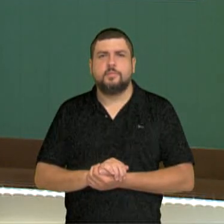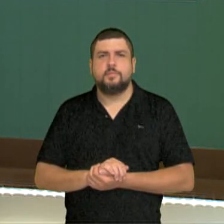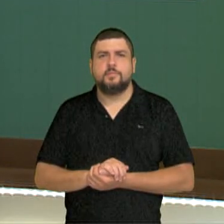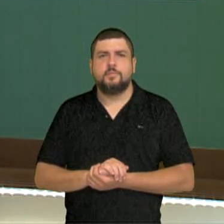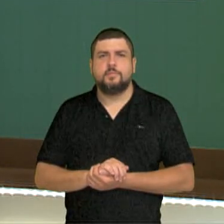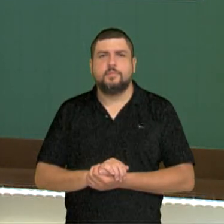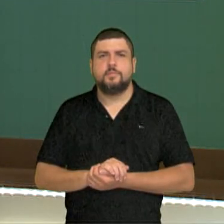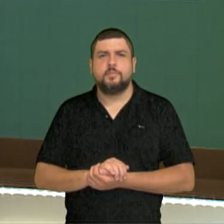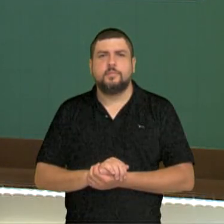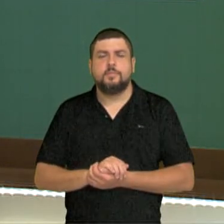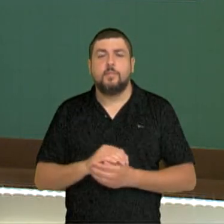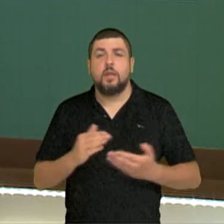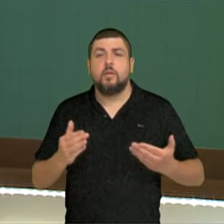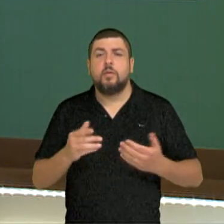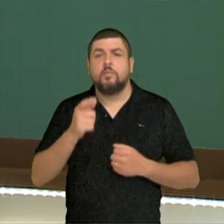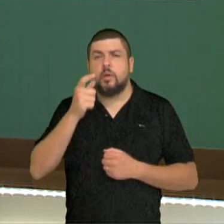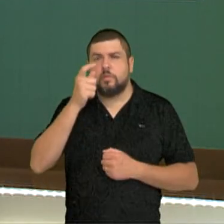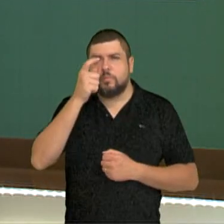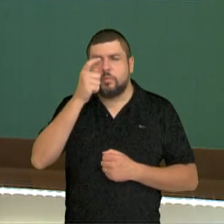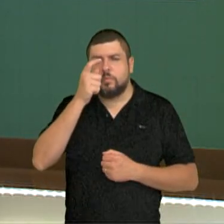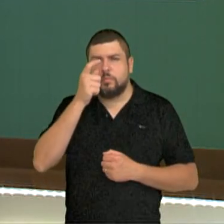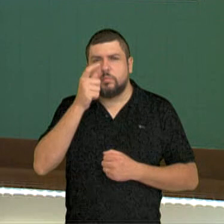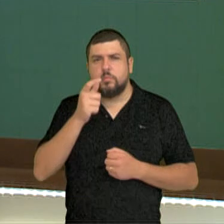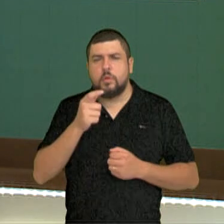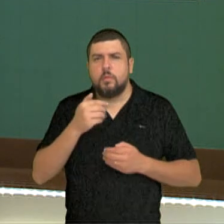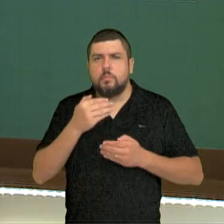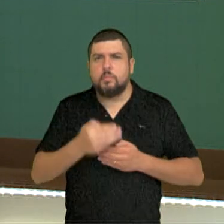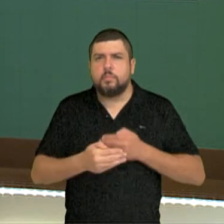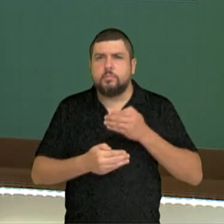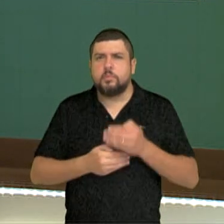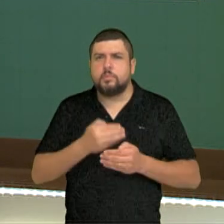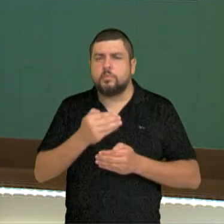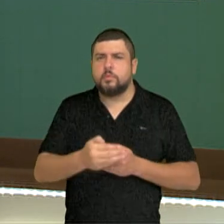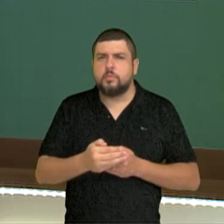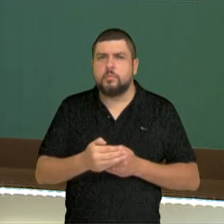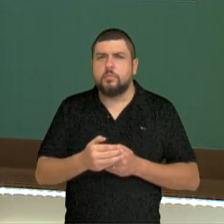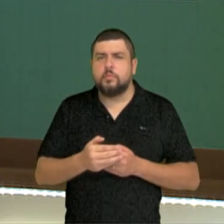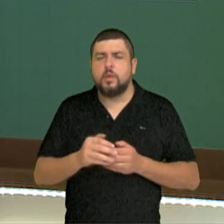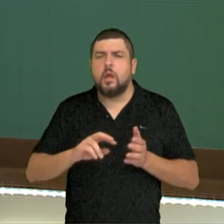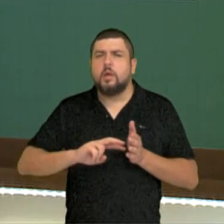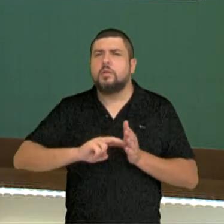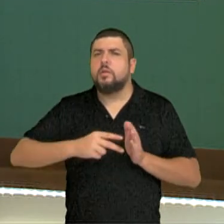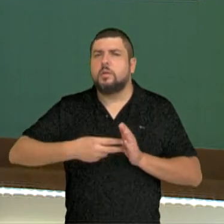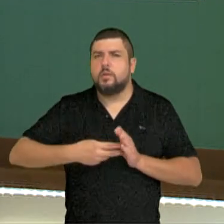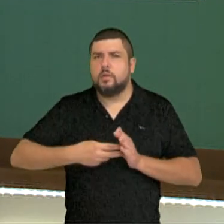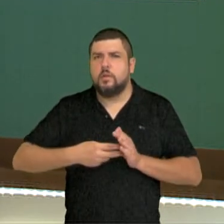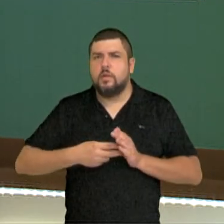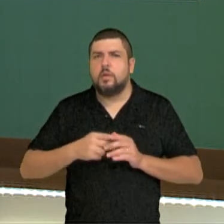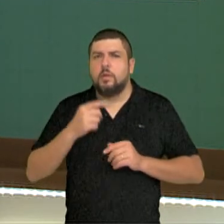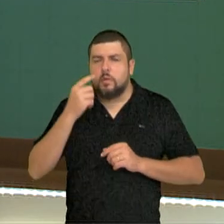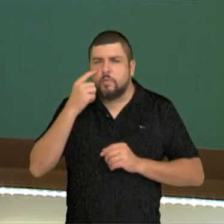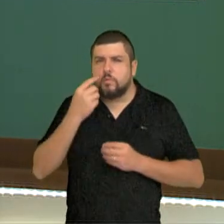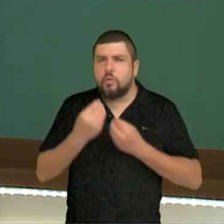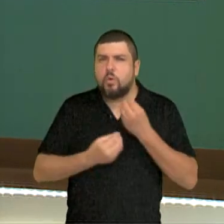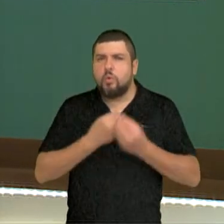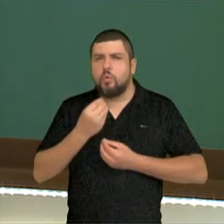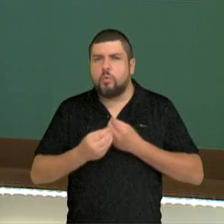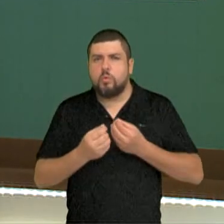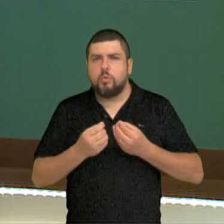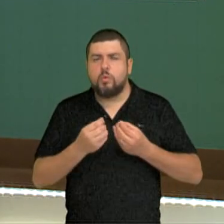Vamos ver então o passo a passo. O que é o passo a passo? Etapa a etapa